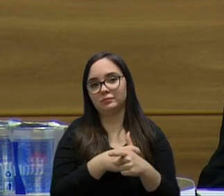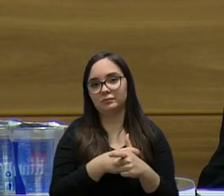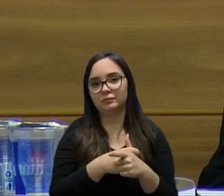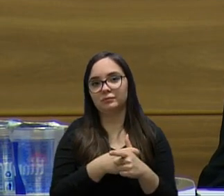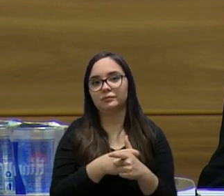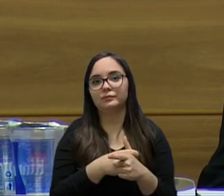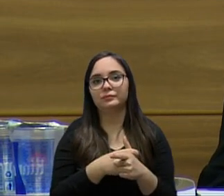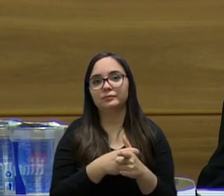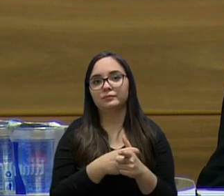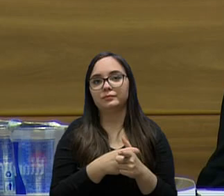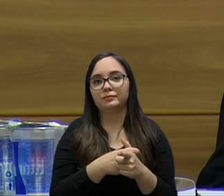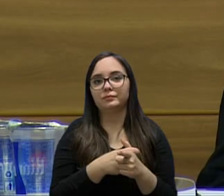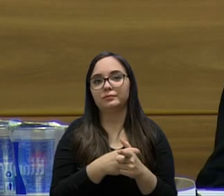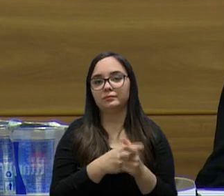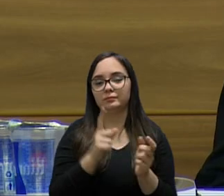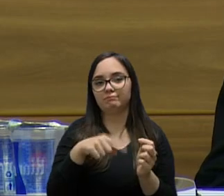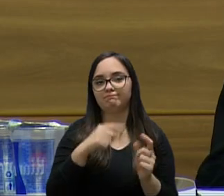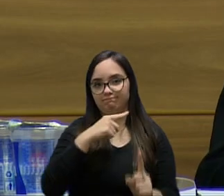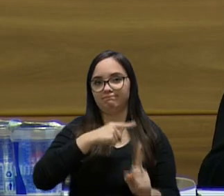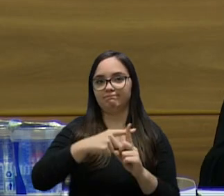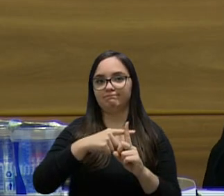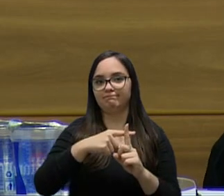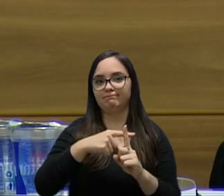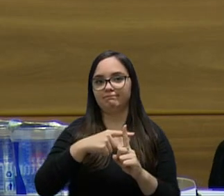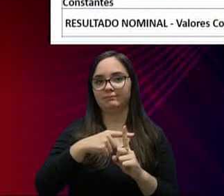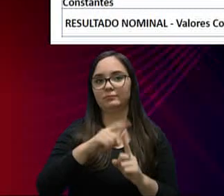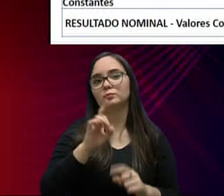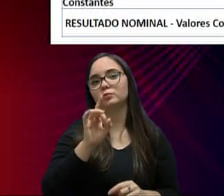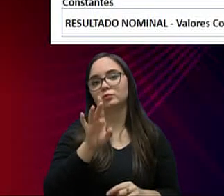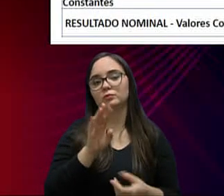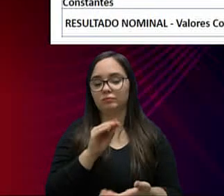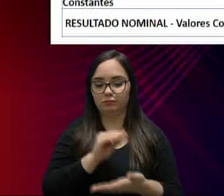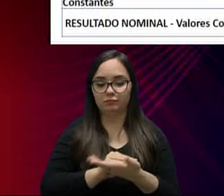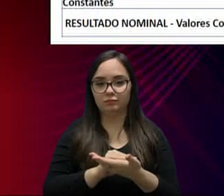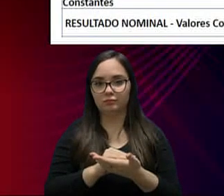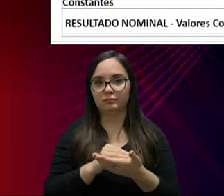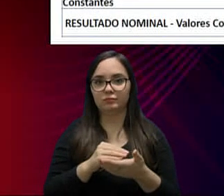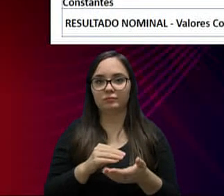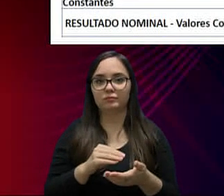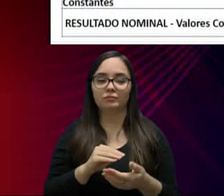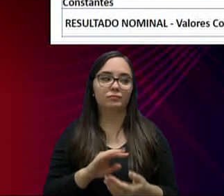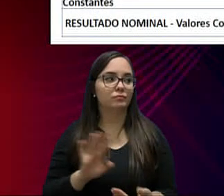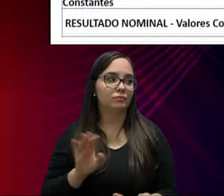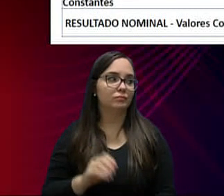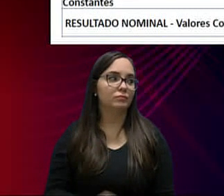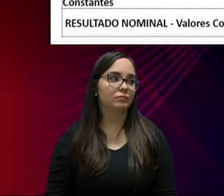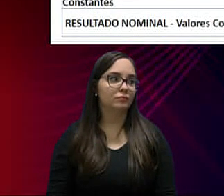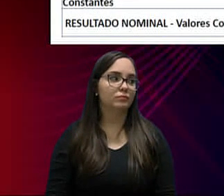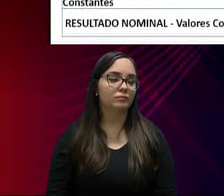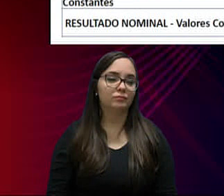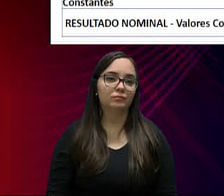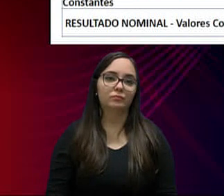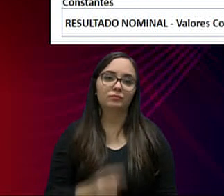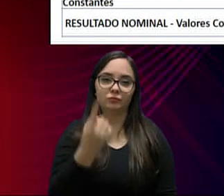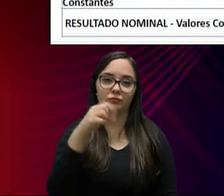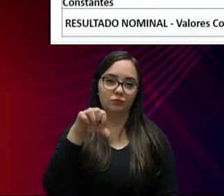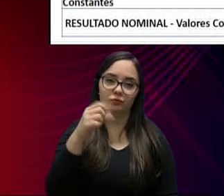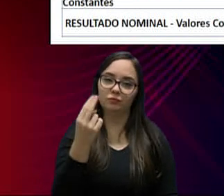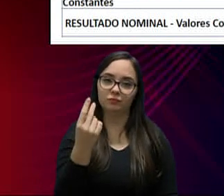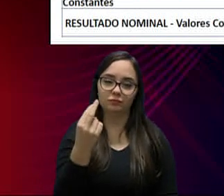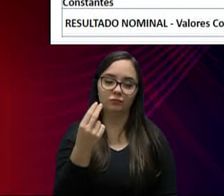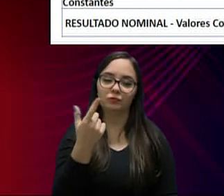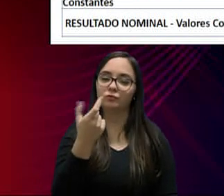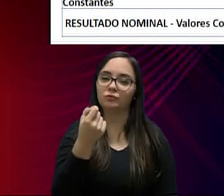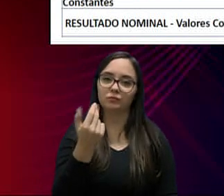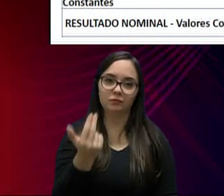ele ele é positivo então é só para um efeito de conceito né e 19 a mesma coisa